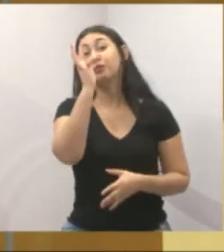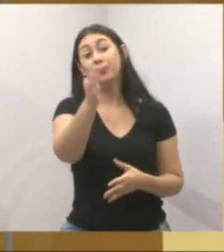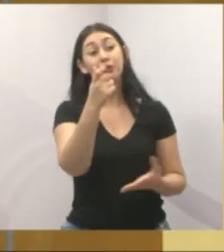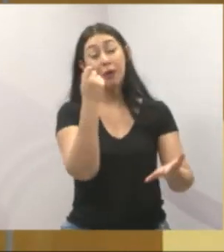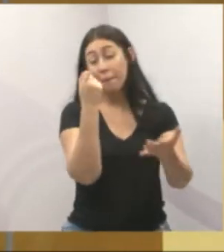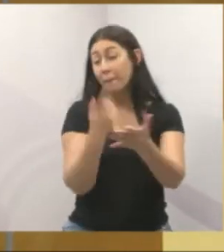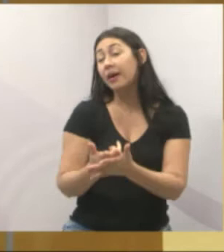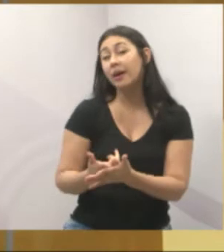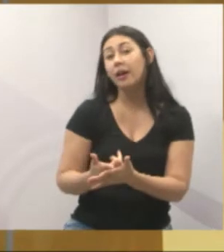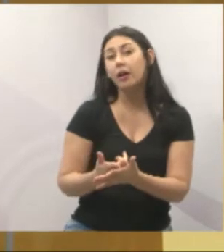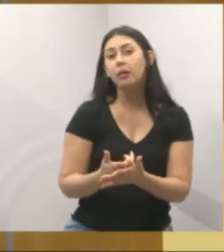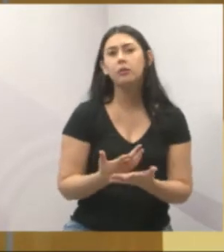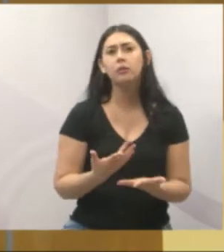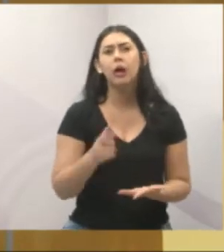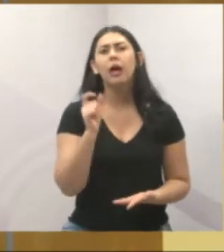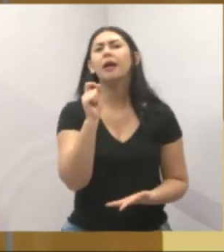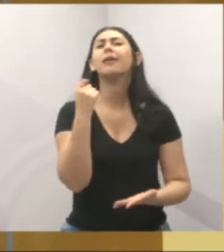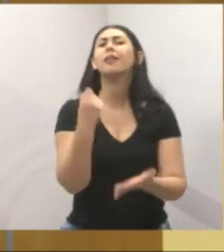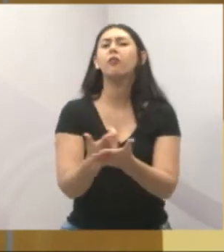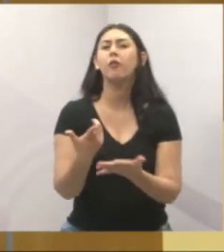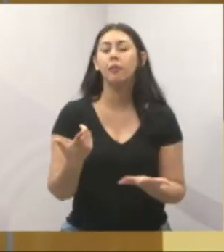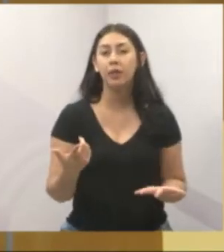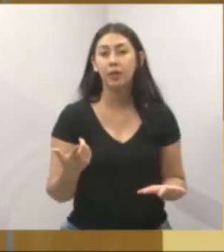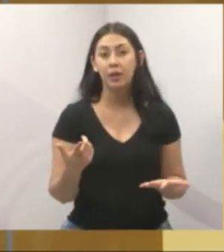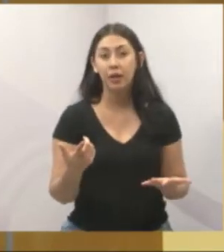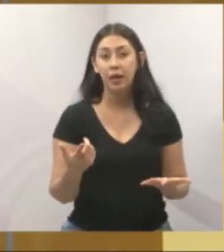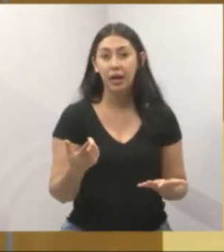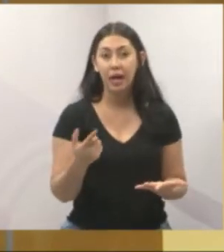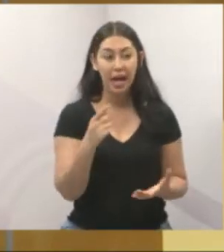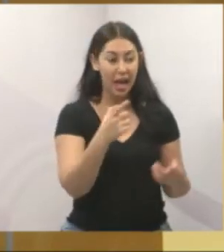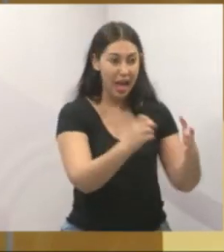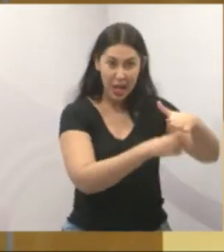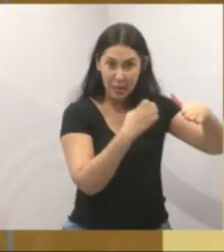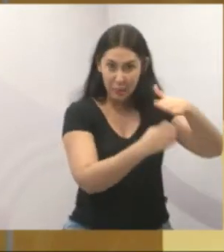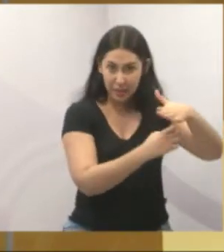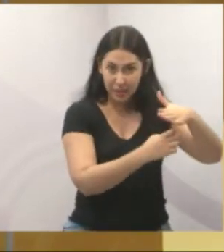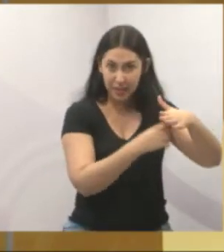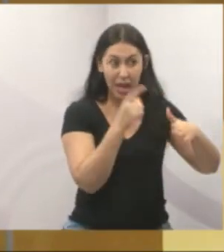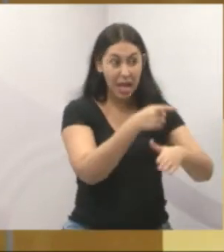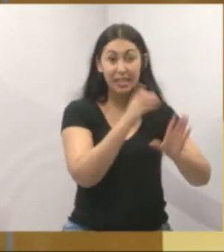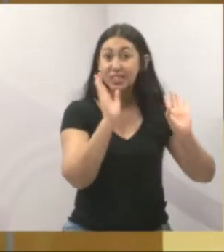vai ressarcir? A